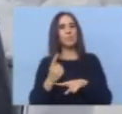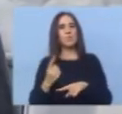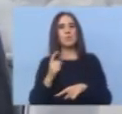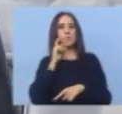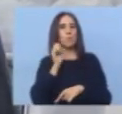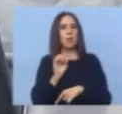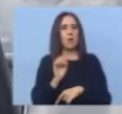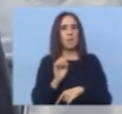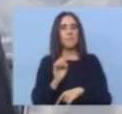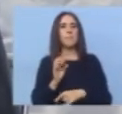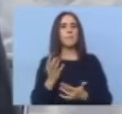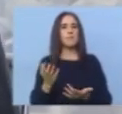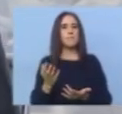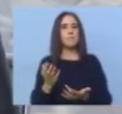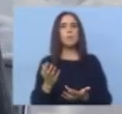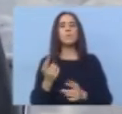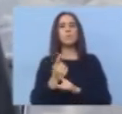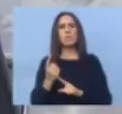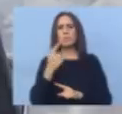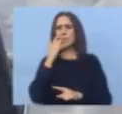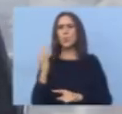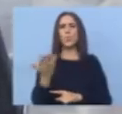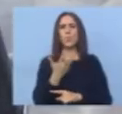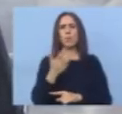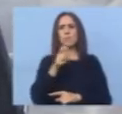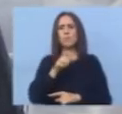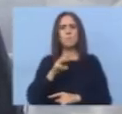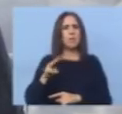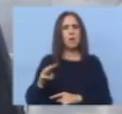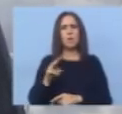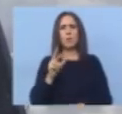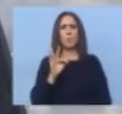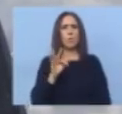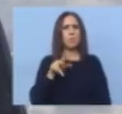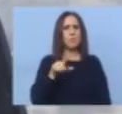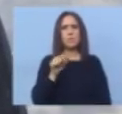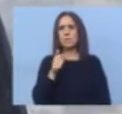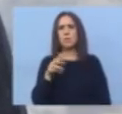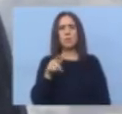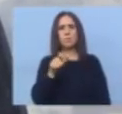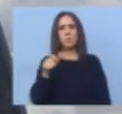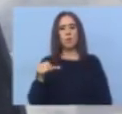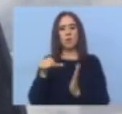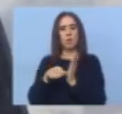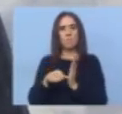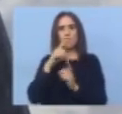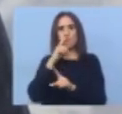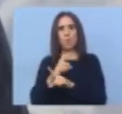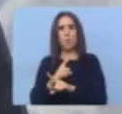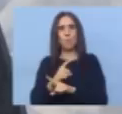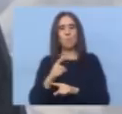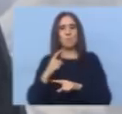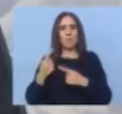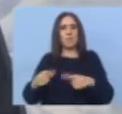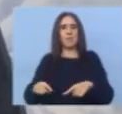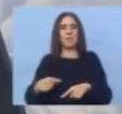suporte, porque são imensas pessoas, milhares de pessoas, 4.000, 5.000 pessoas, a carregar no mesmo botão ao mesmo tempo.